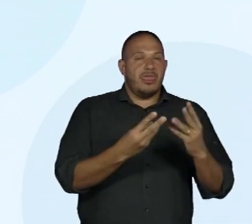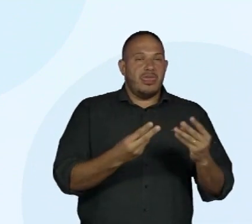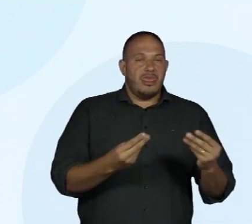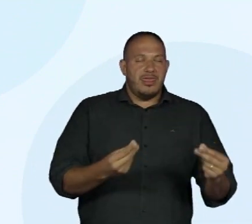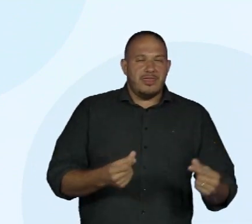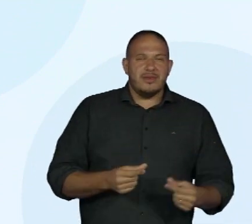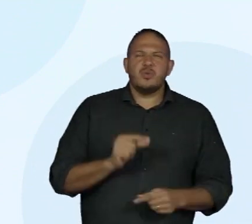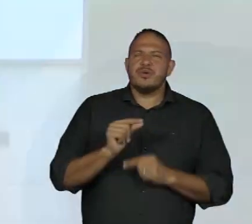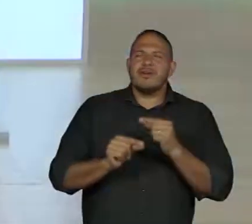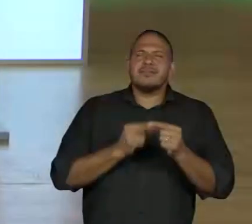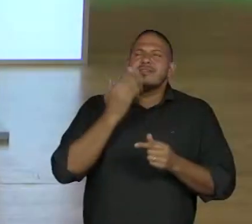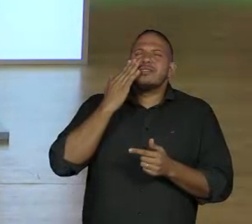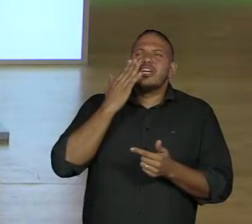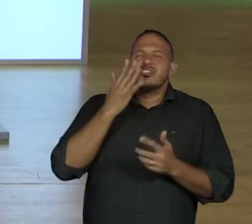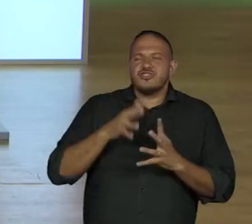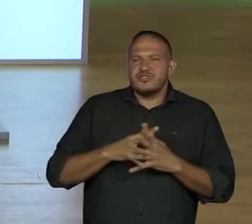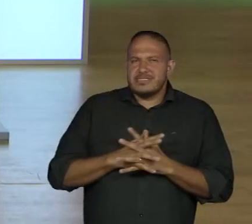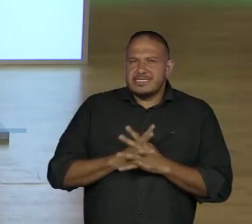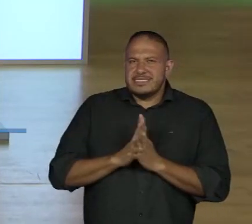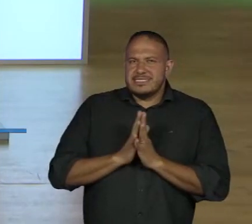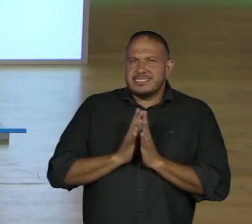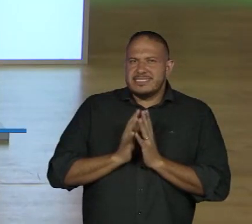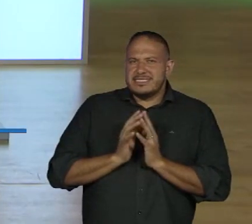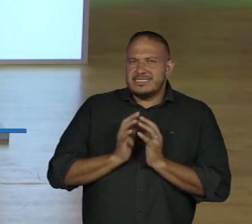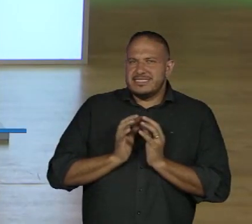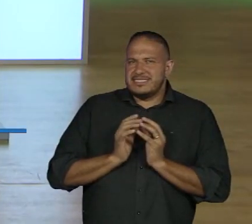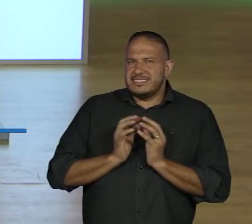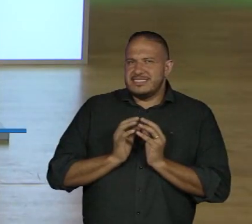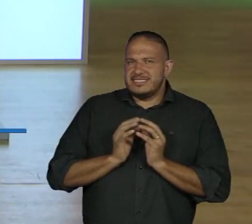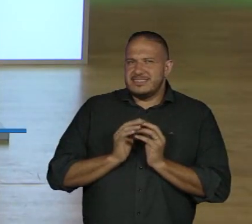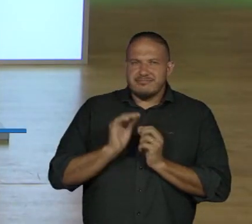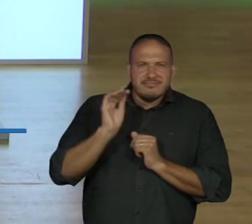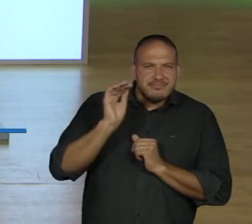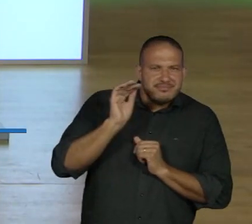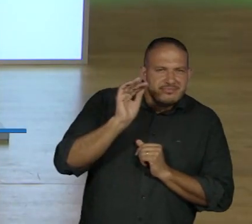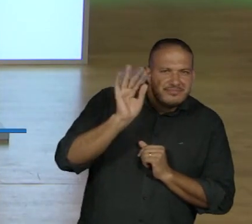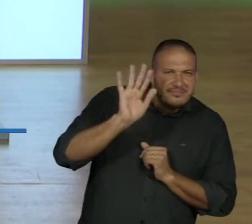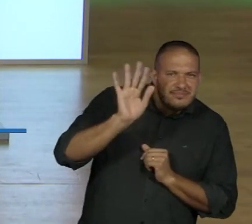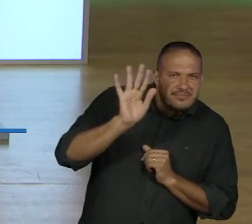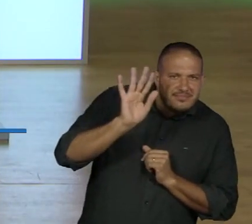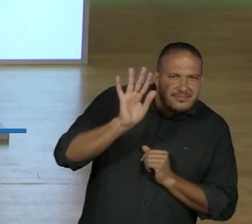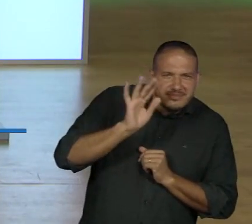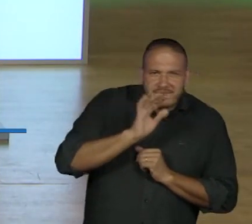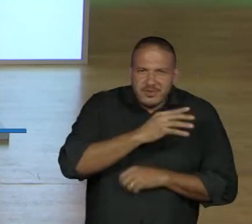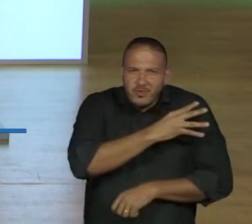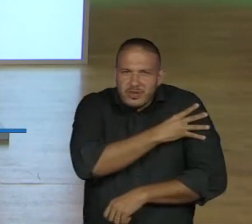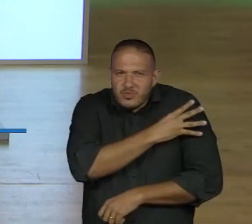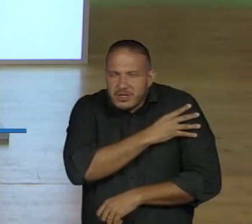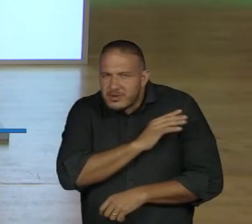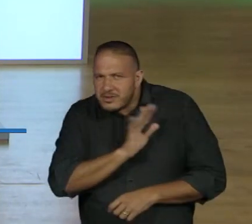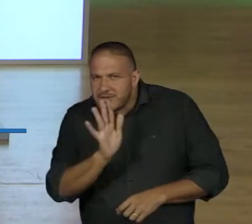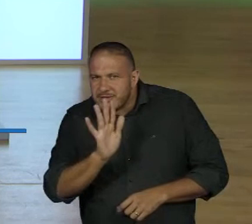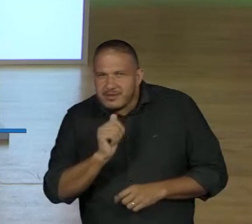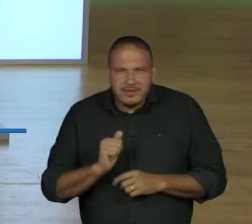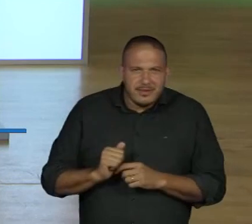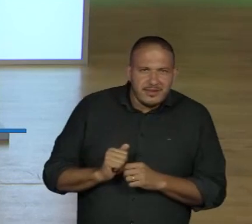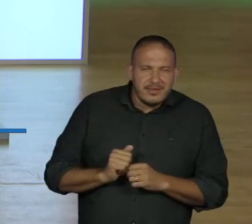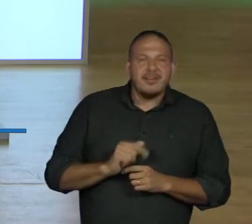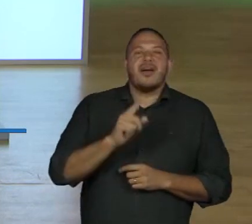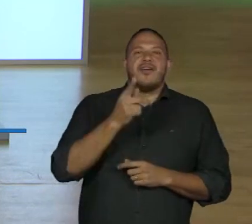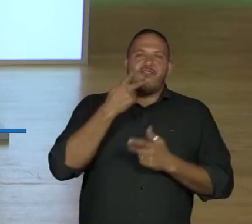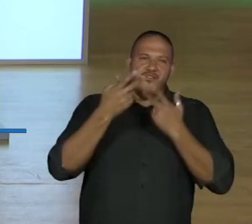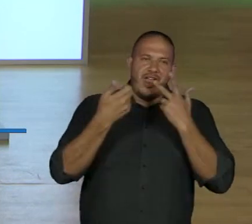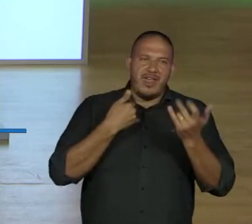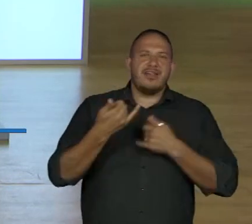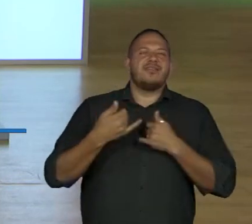antecipar aí, turminha? Vamos ver. Quarto ano, cadê vocês? Falaram assim que vão falar de